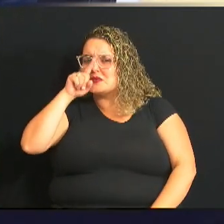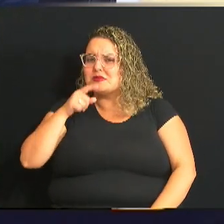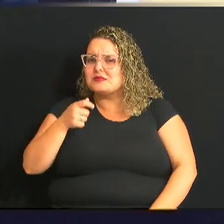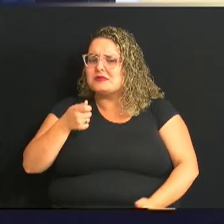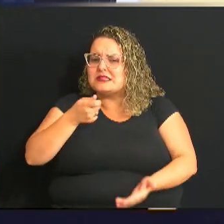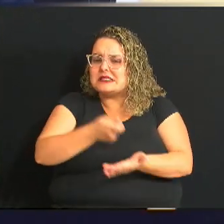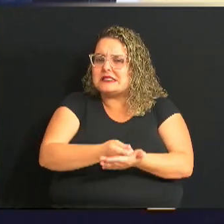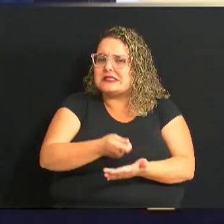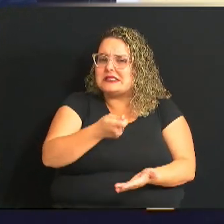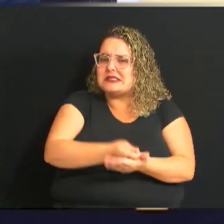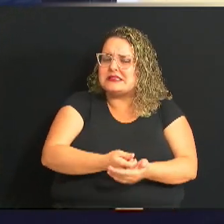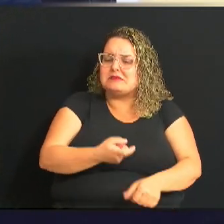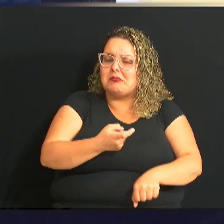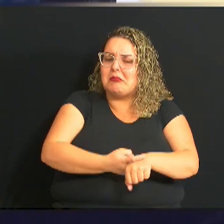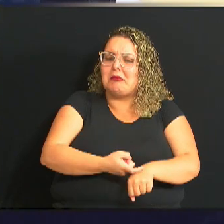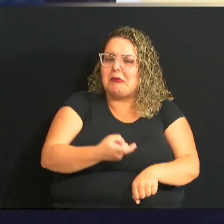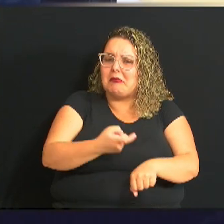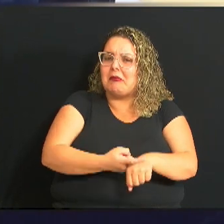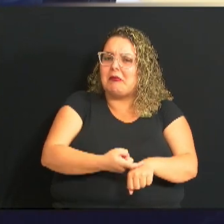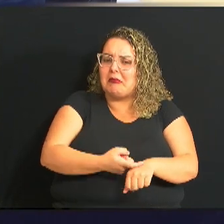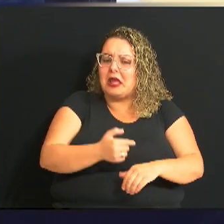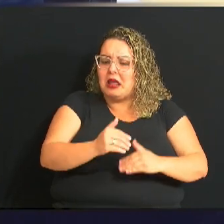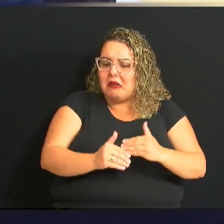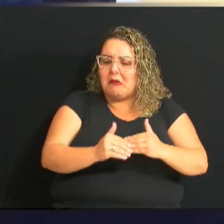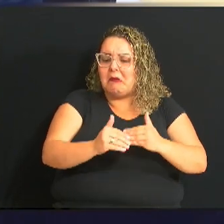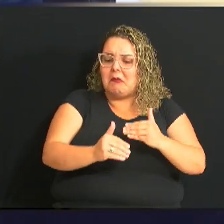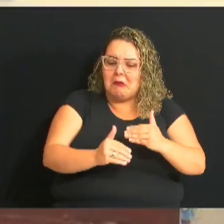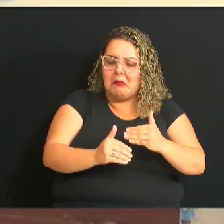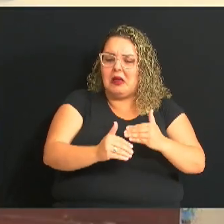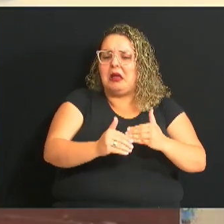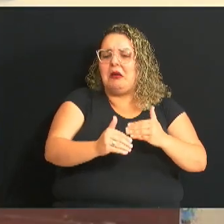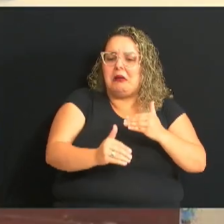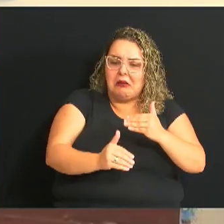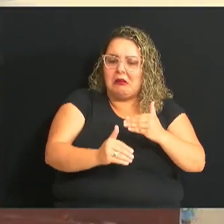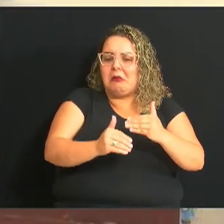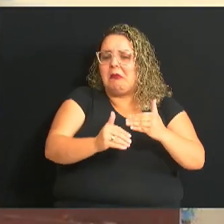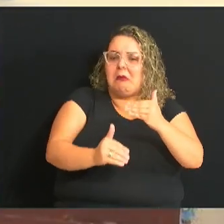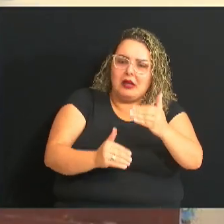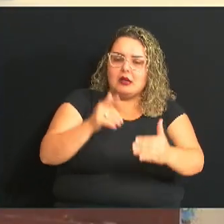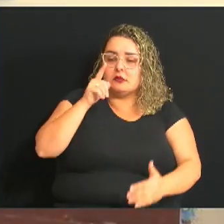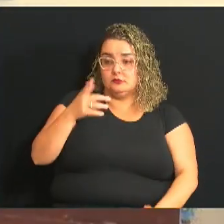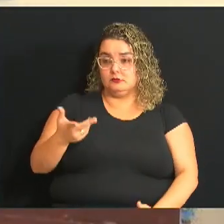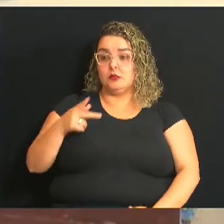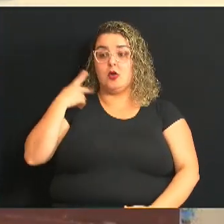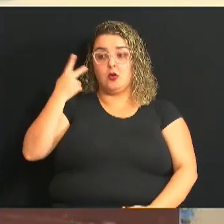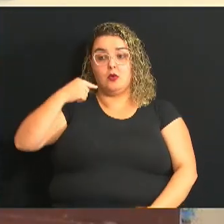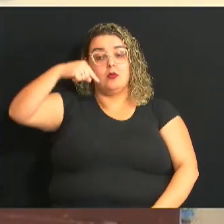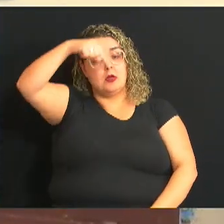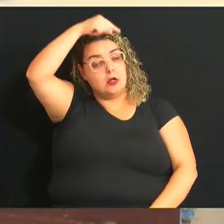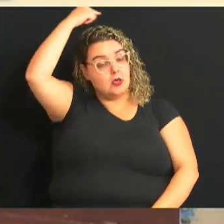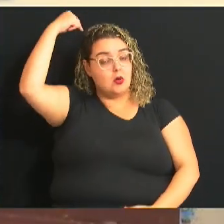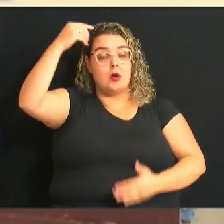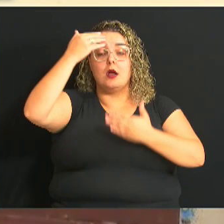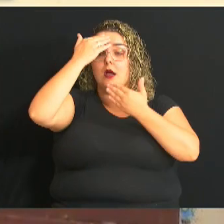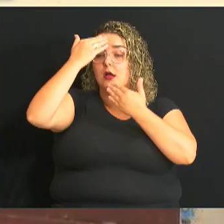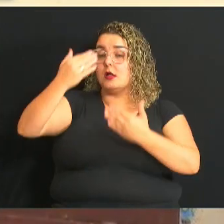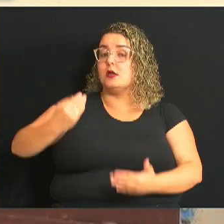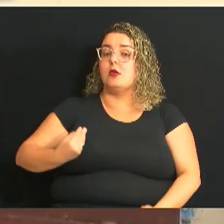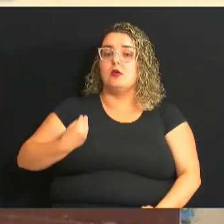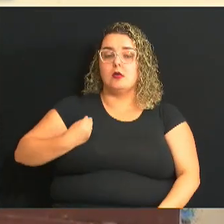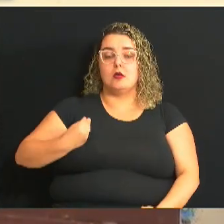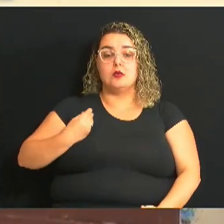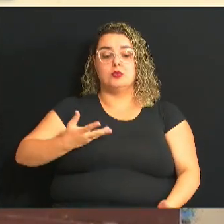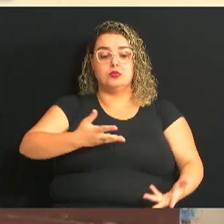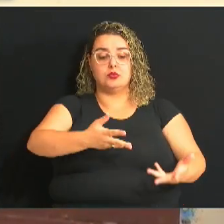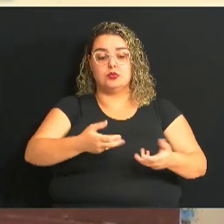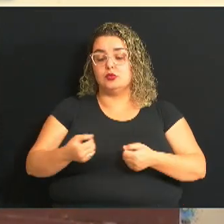o desenvolvimento porque a gente quer atender aquilo que nós planejamos? O vereador Paulo Gaspar agradeceu a presença dos convidados